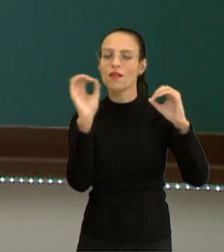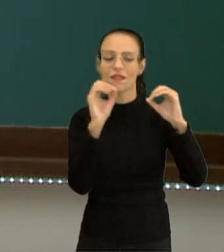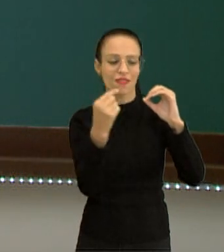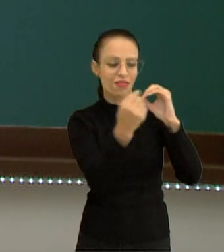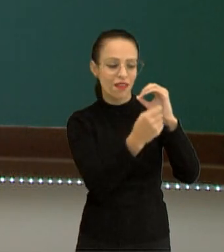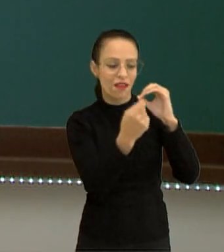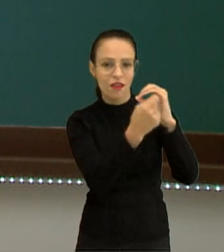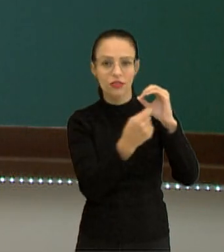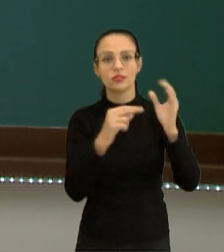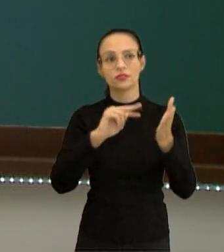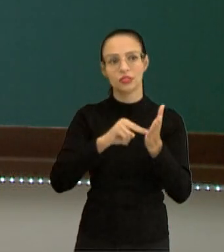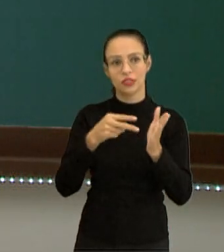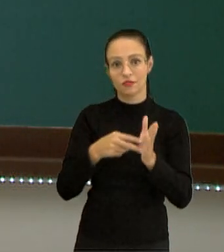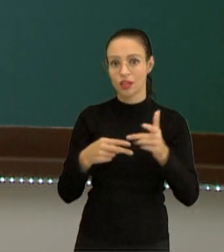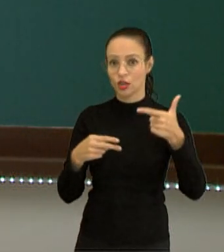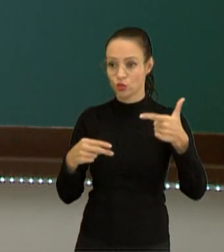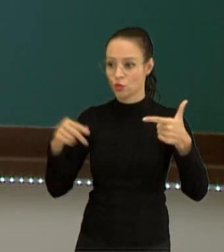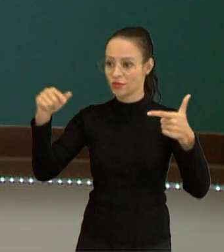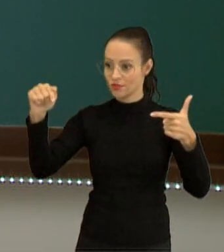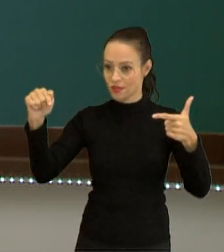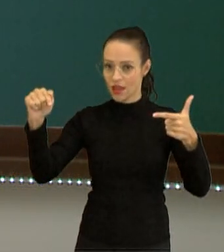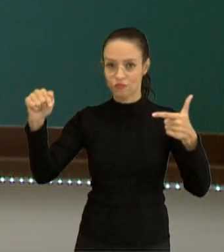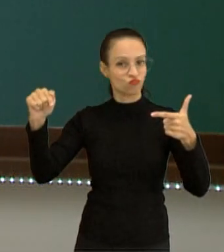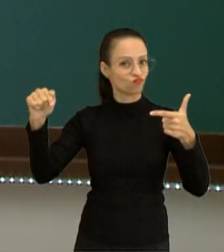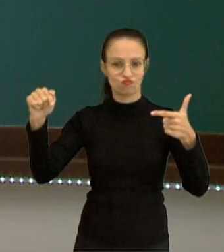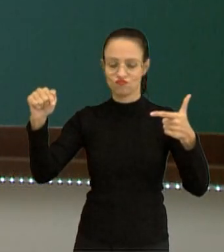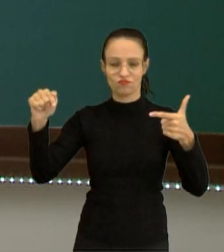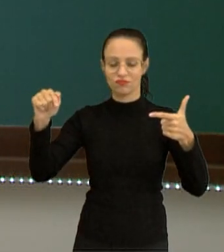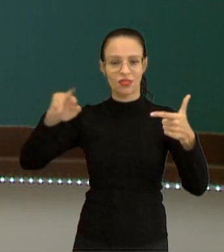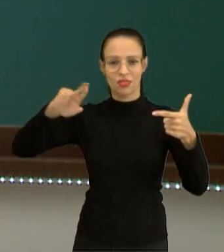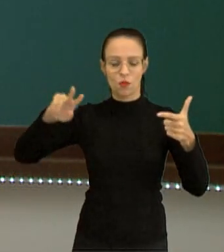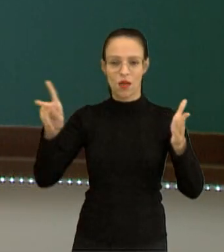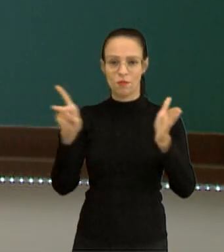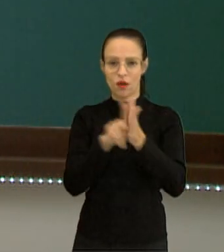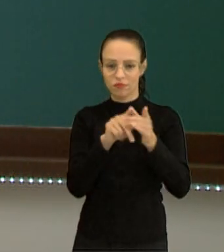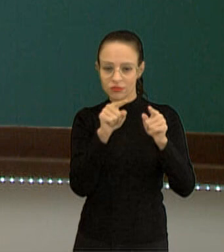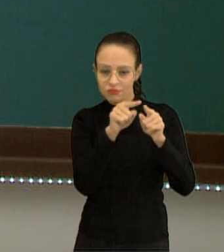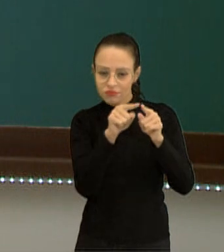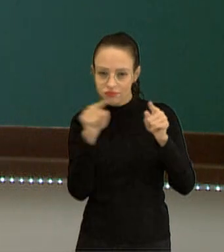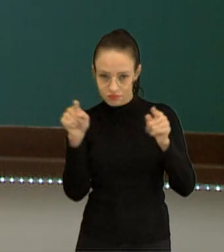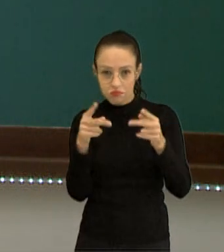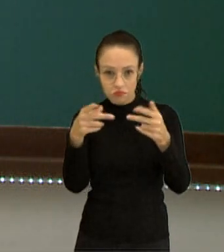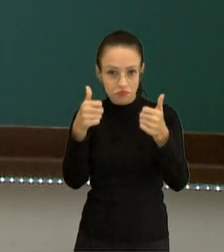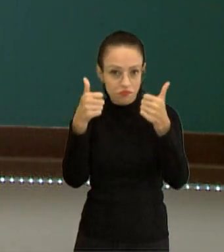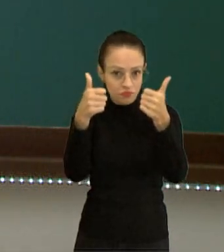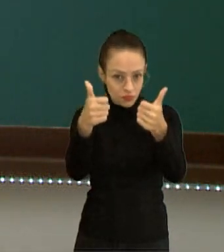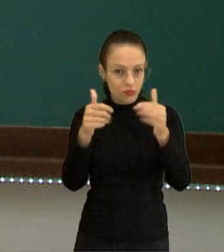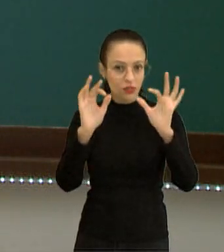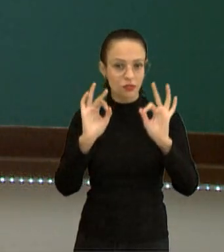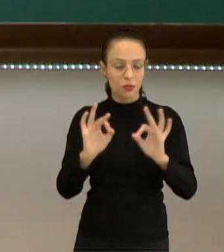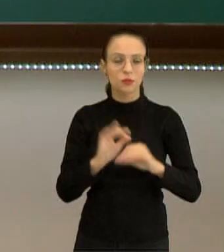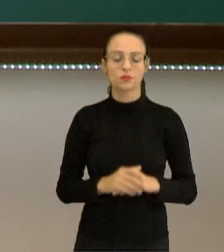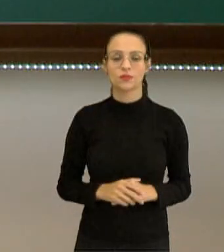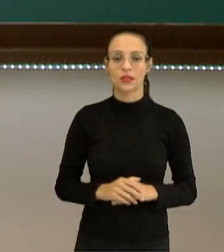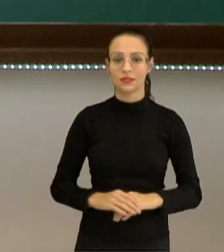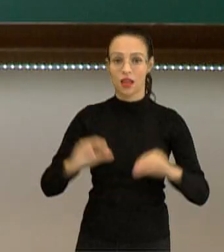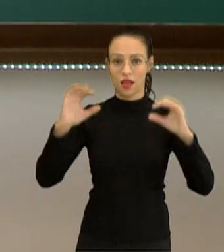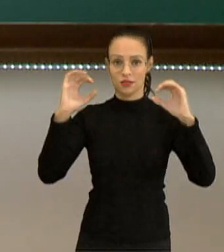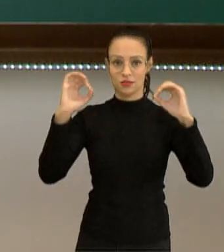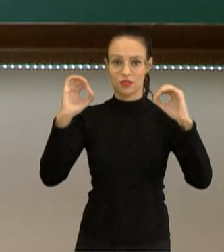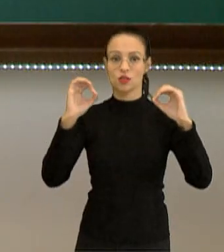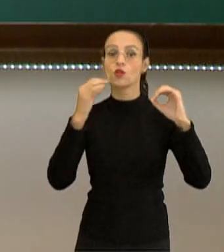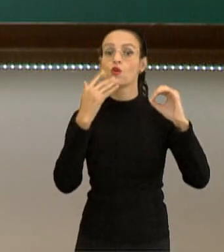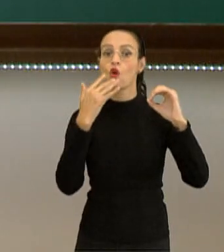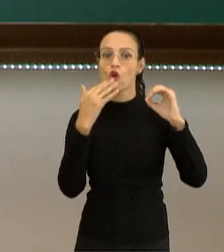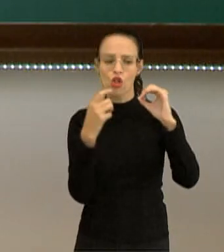o 7 não pertencem a esse intervalo, tá bom? Beleza? Conseguiram identificar isso? Isso mesmo. Quando a bolinha tá